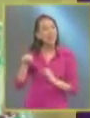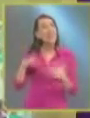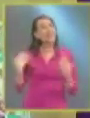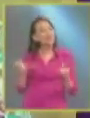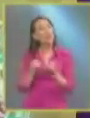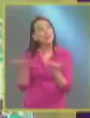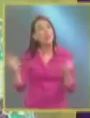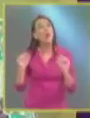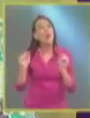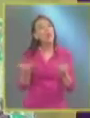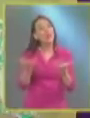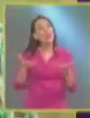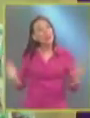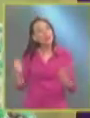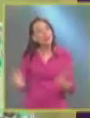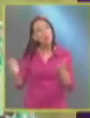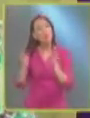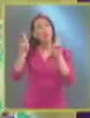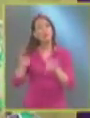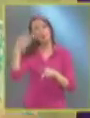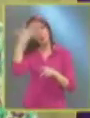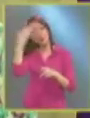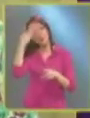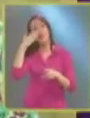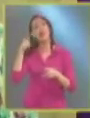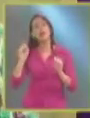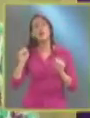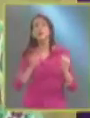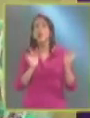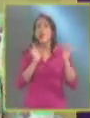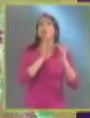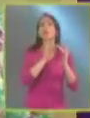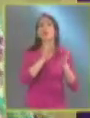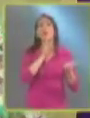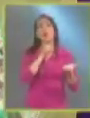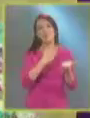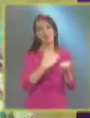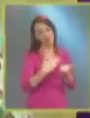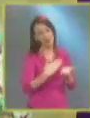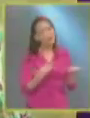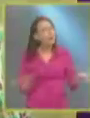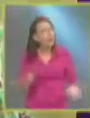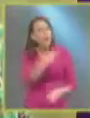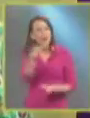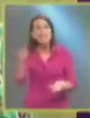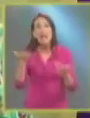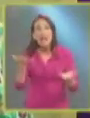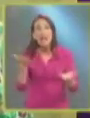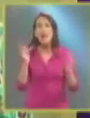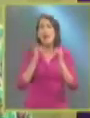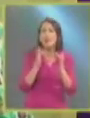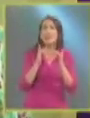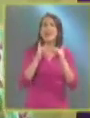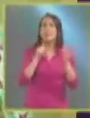estimular justamente para os cegos que não têm acesso lerem livros. Olha, se você tem algo a dizer nesse programa, fala pra